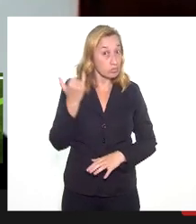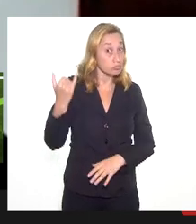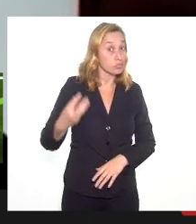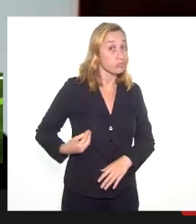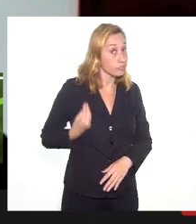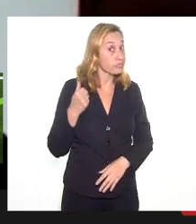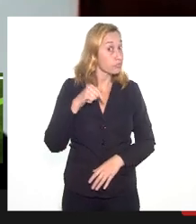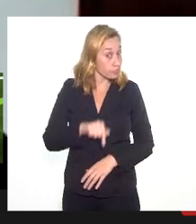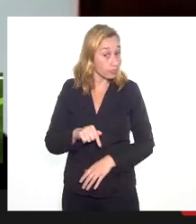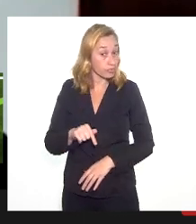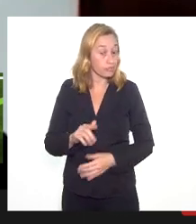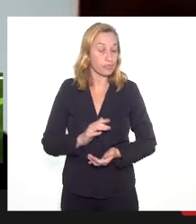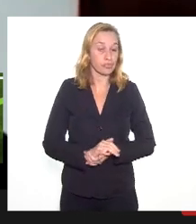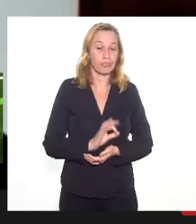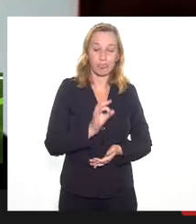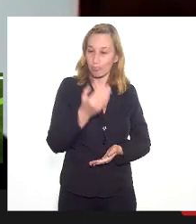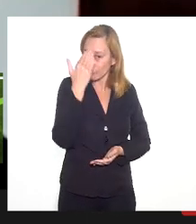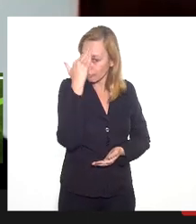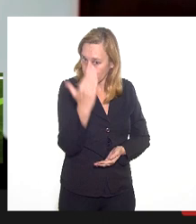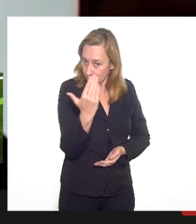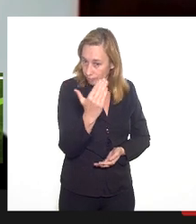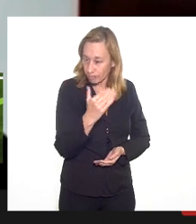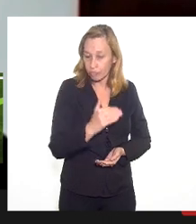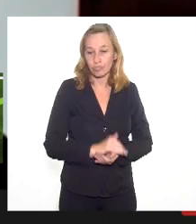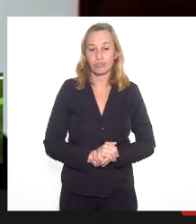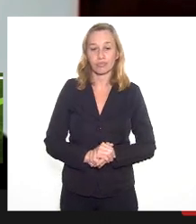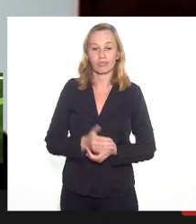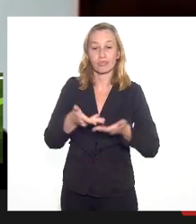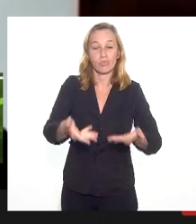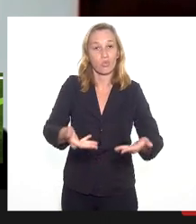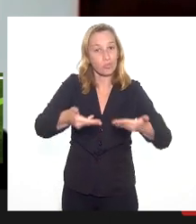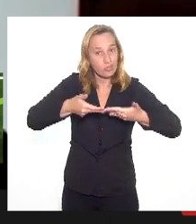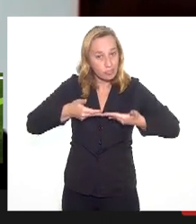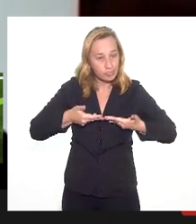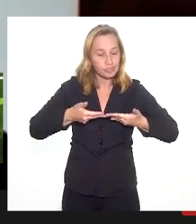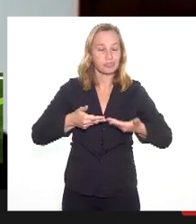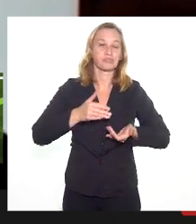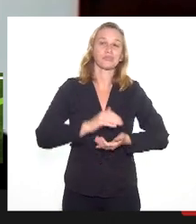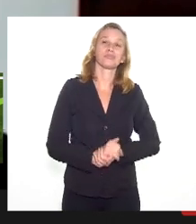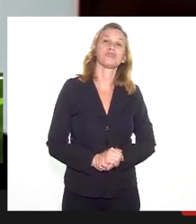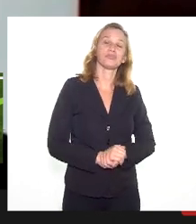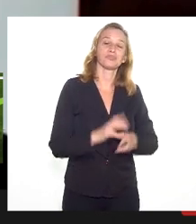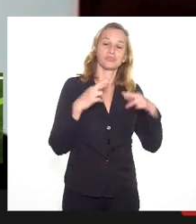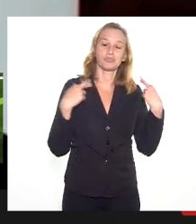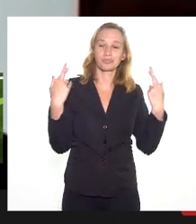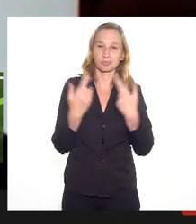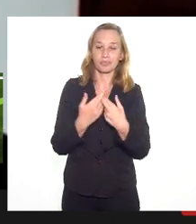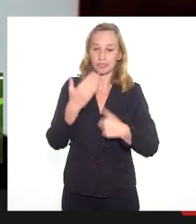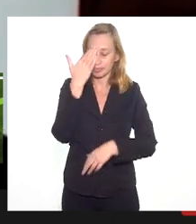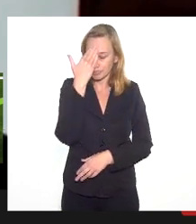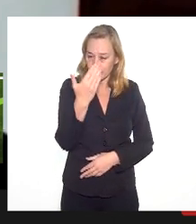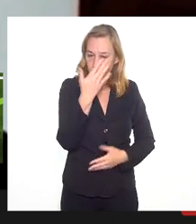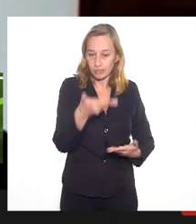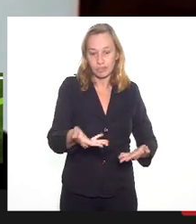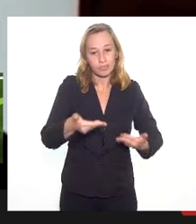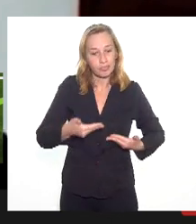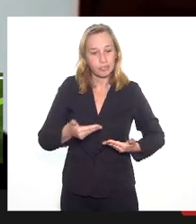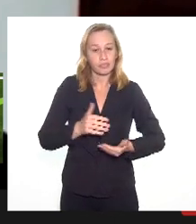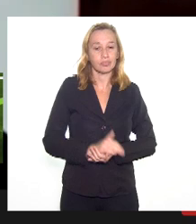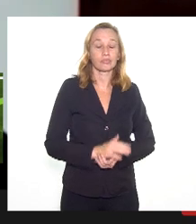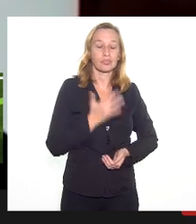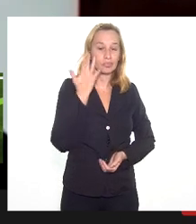aqui. Então, a gente, inclusive, agradece o fato de ter sido chamado para essa reunião, né? Agradecemos o convite.